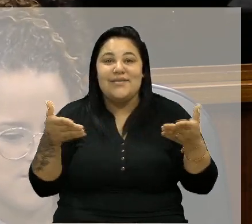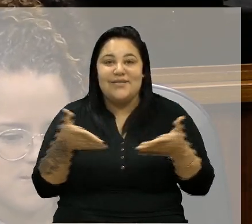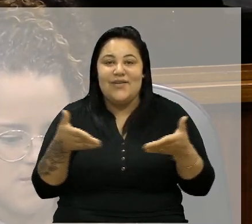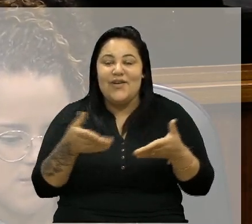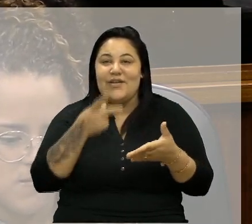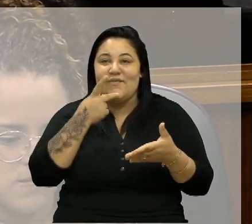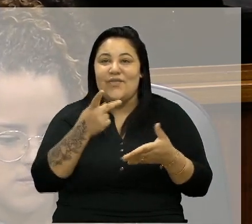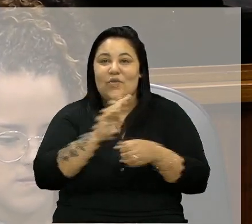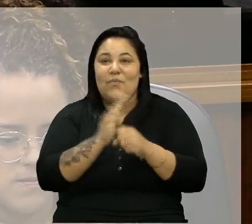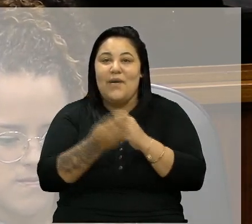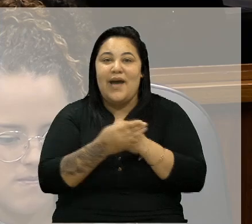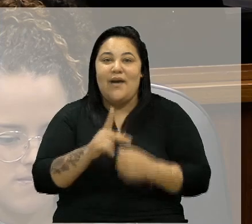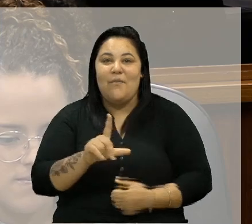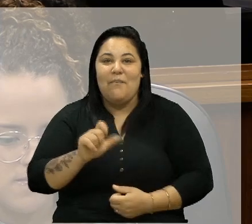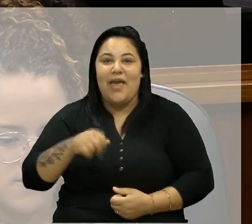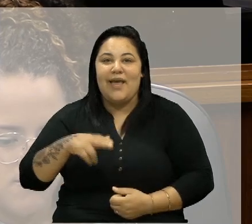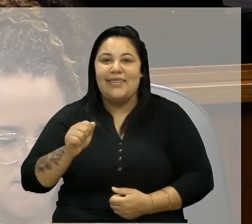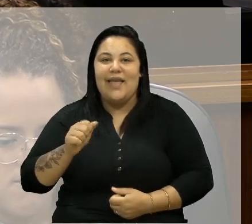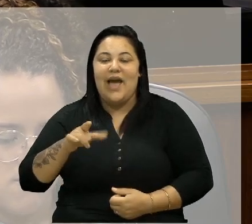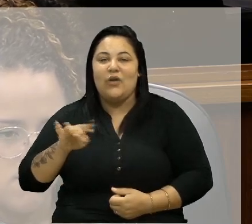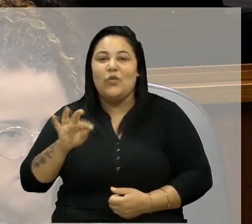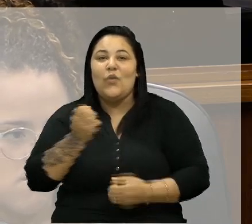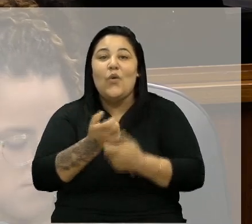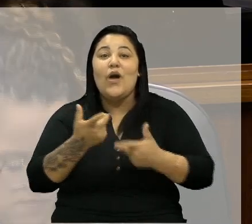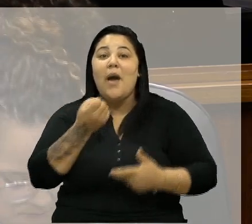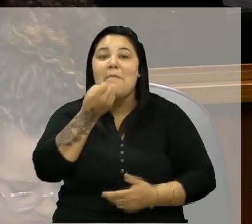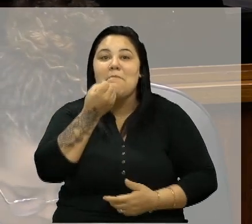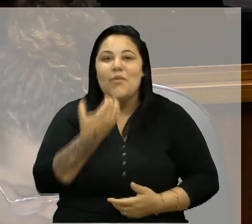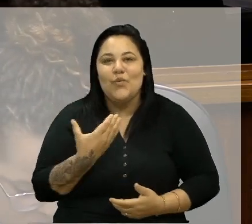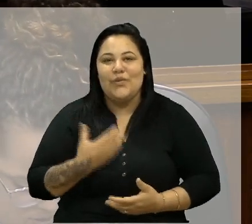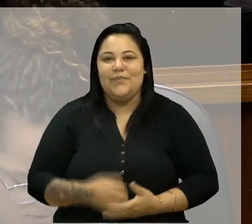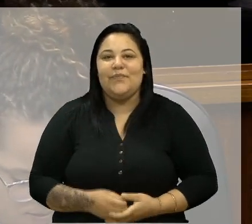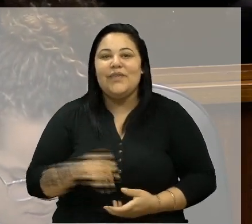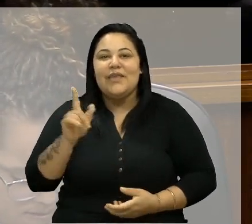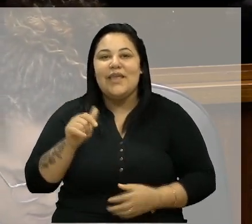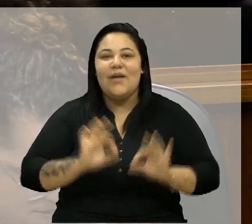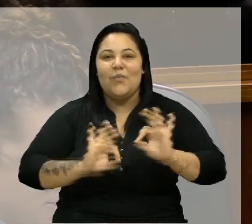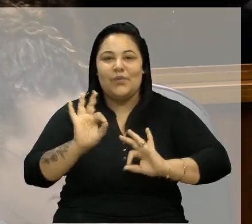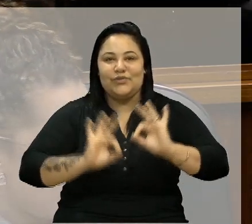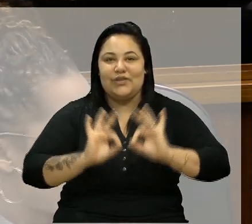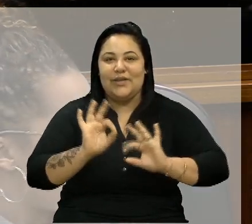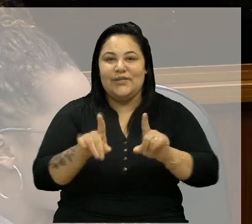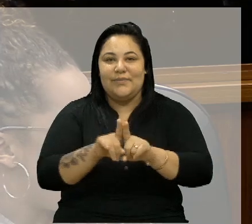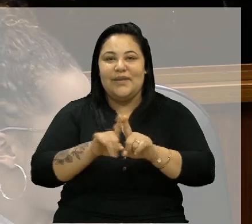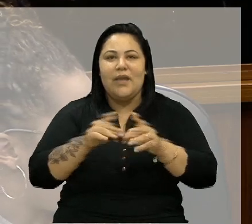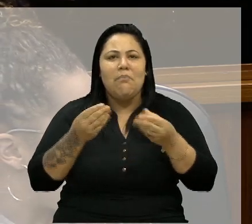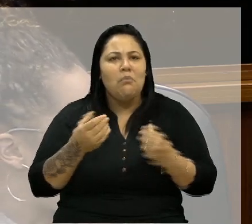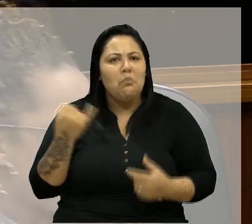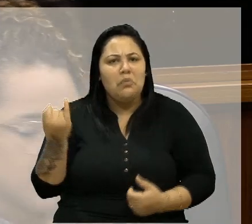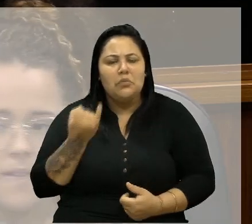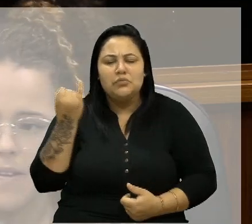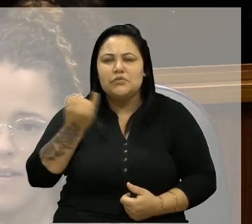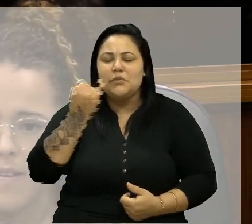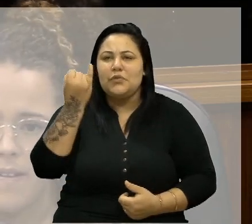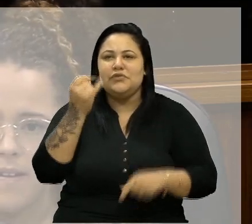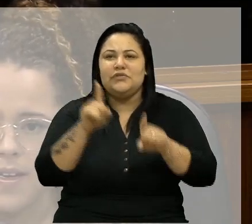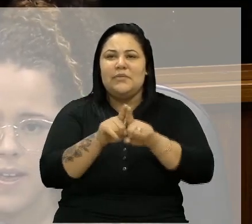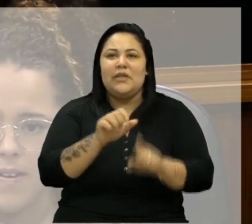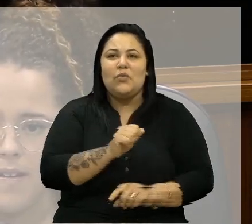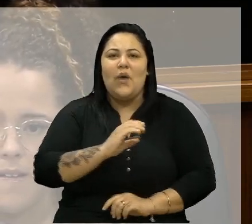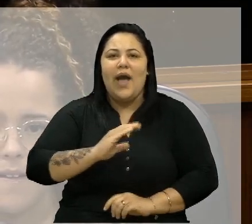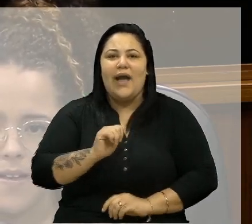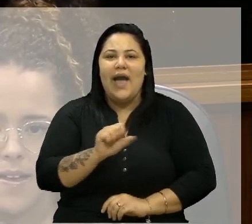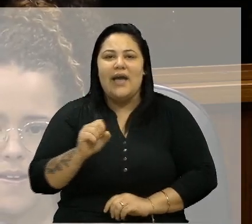bairro Planalto por um bom motivo, que é esse projeto tão importante do